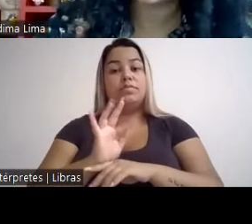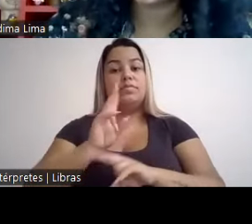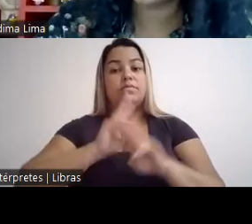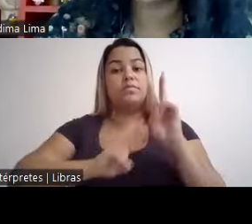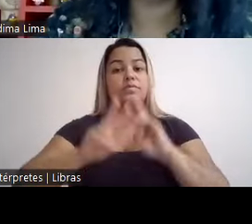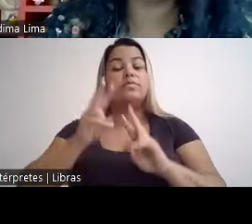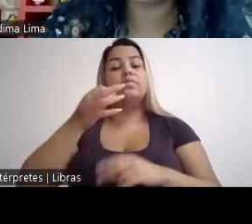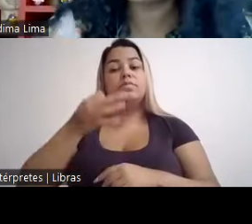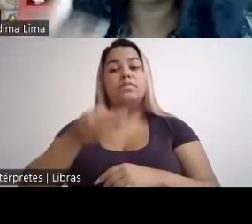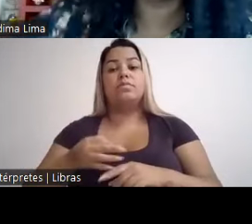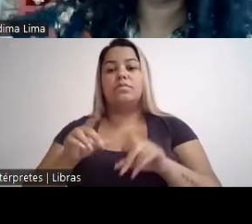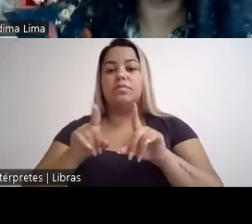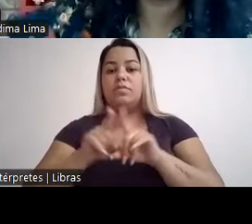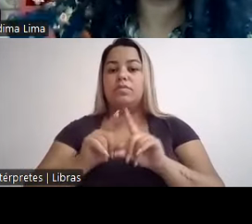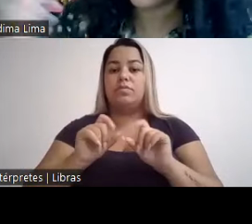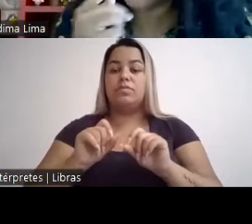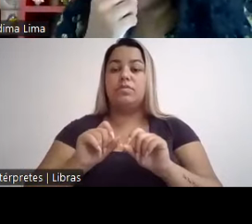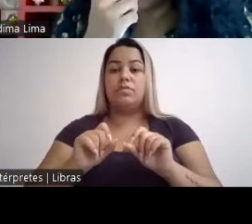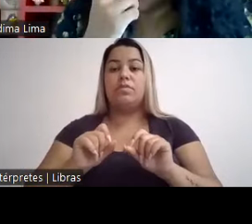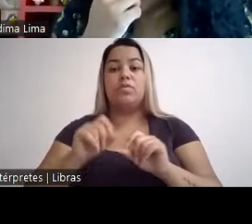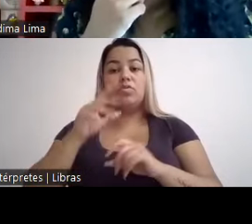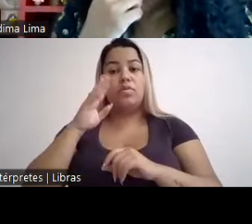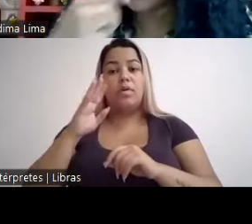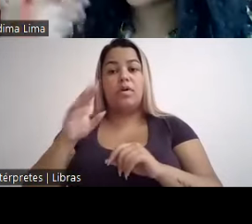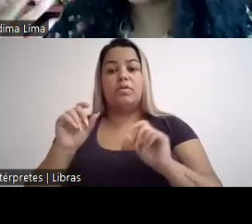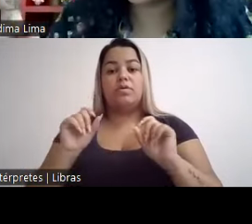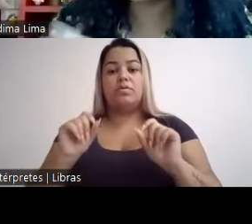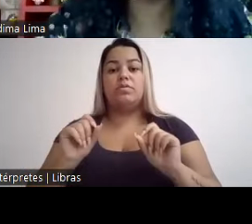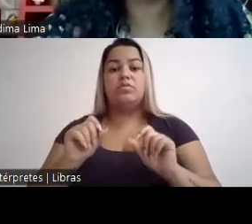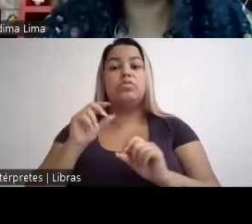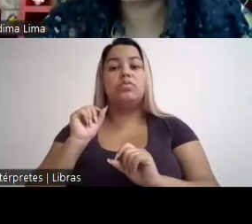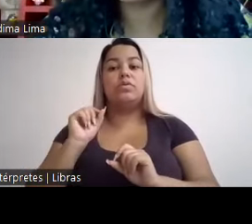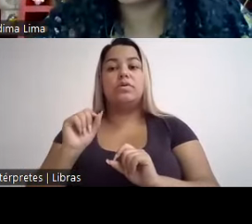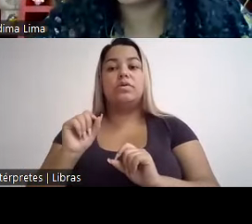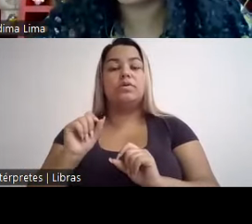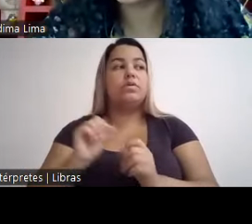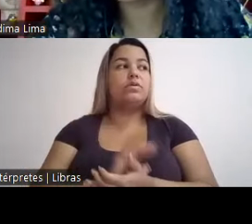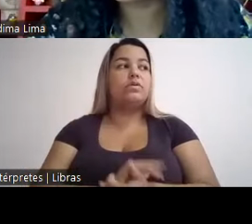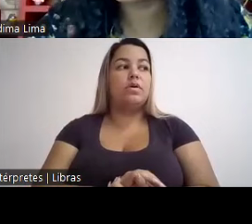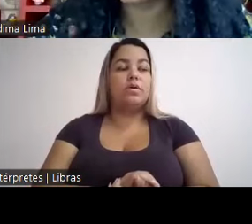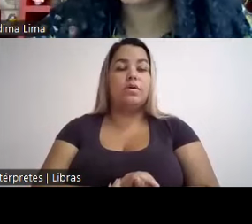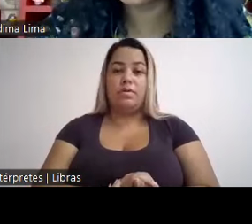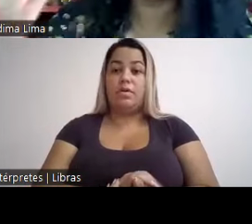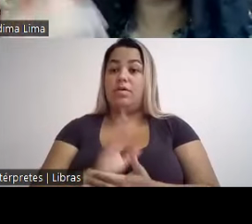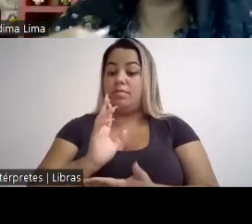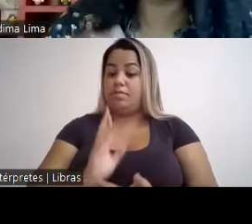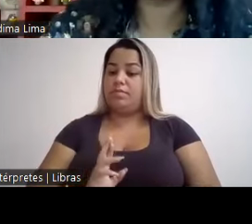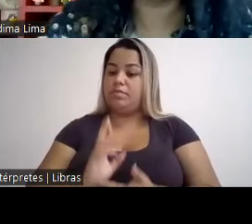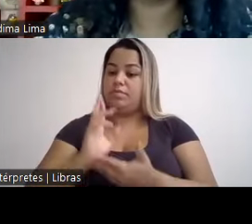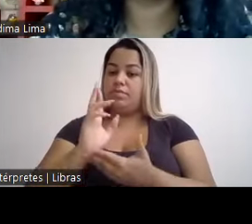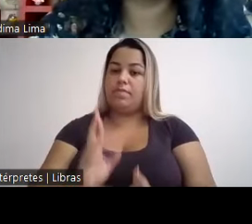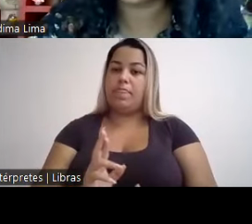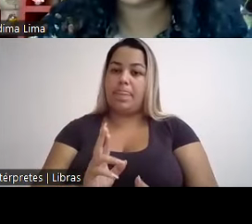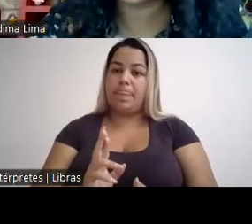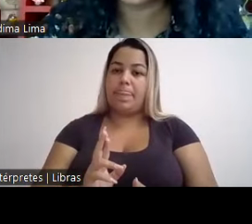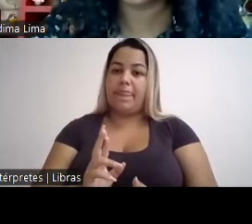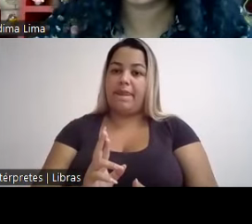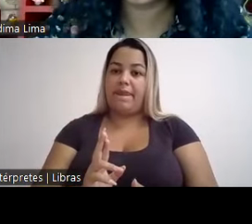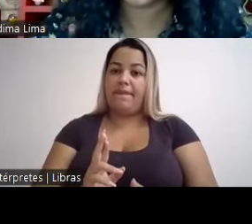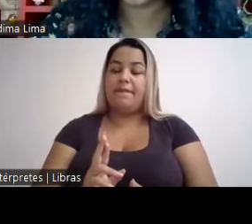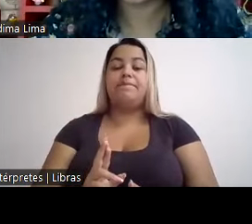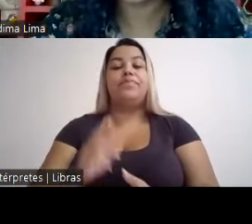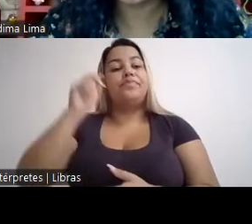positivas acerca do imaginário do que é a representação e representatividade dos corpos